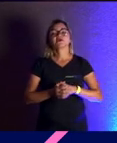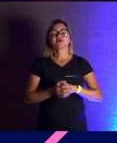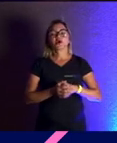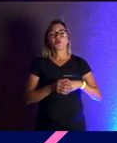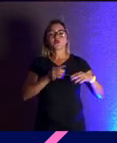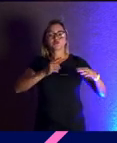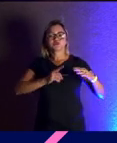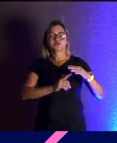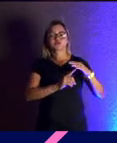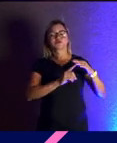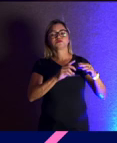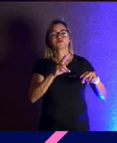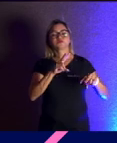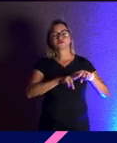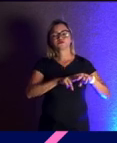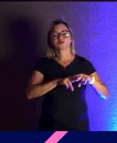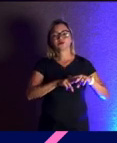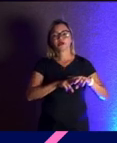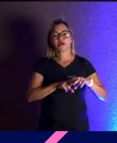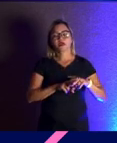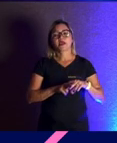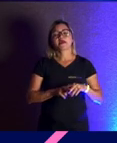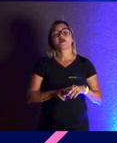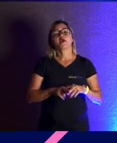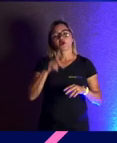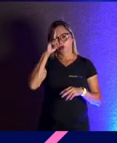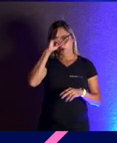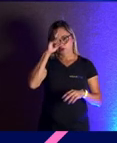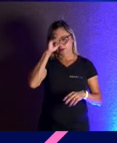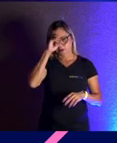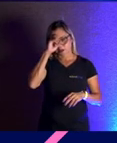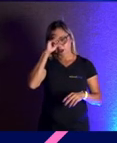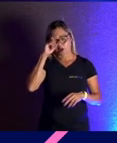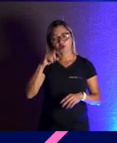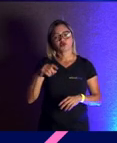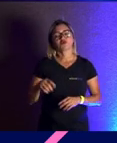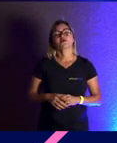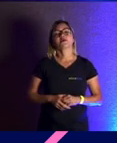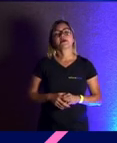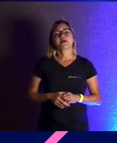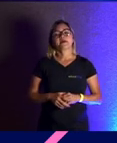integrados à força em instituições psiquiátricas. E no caso de